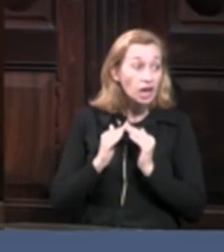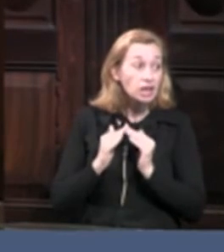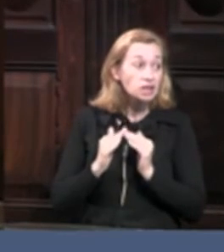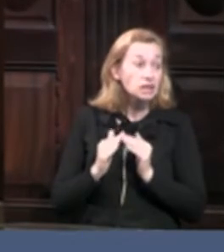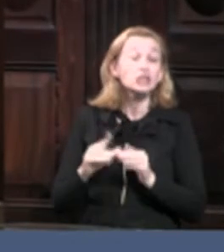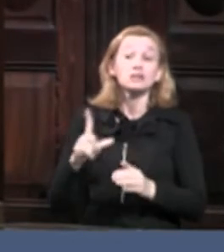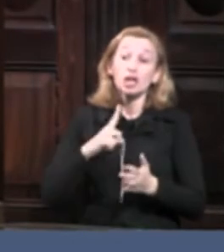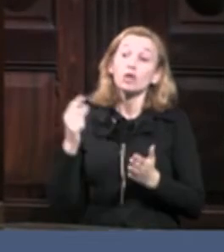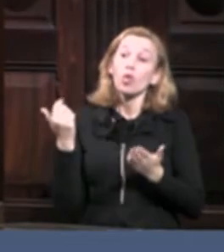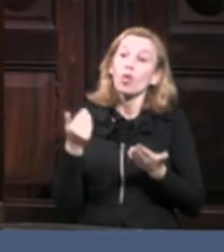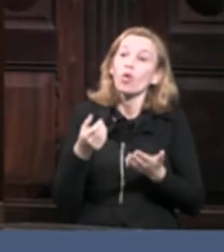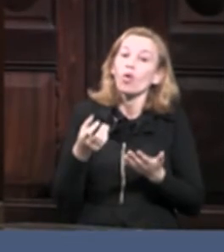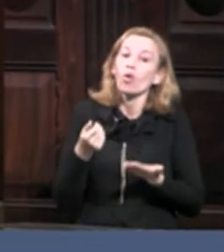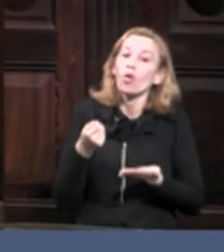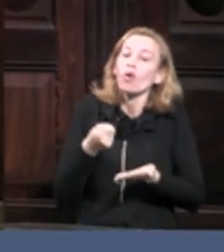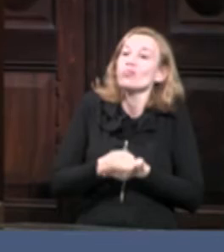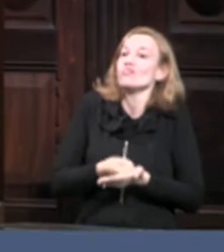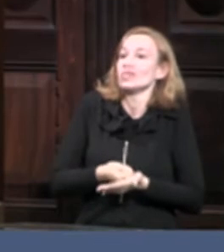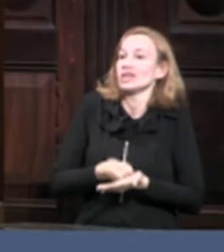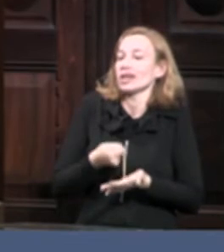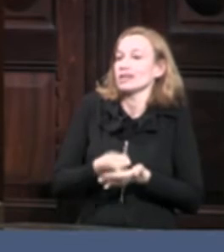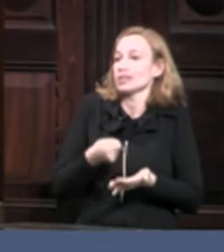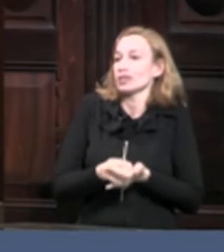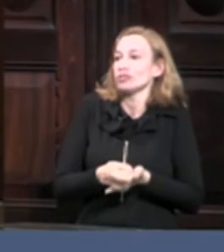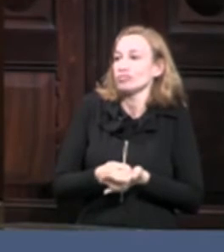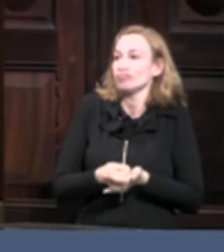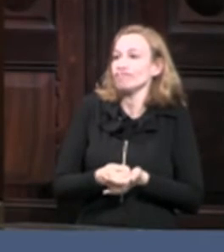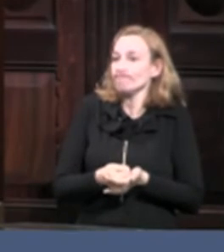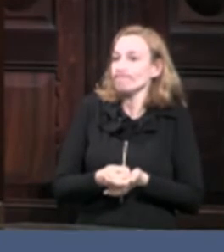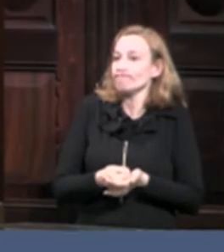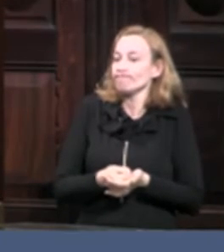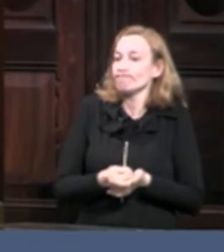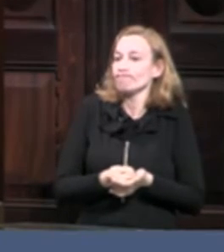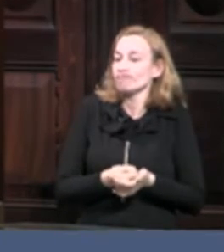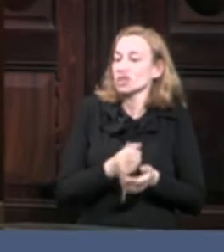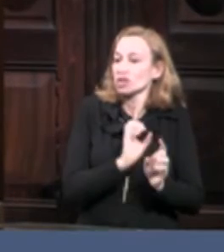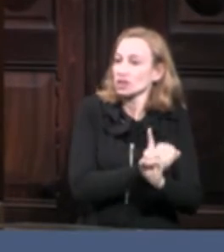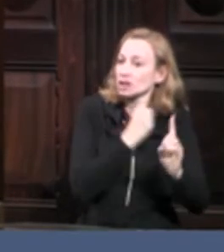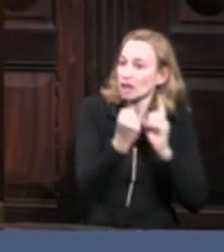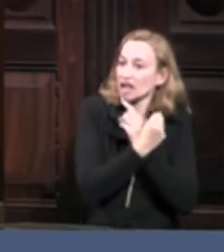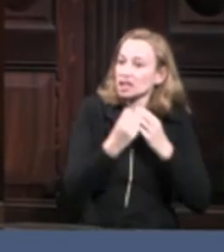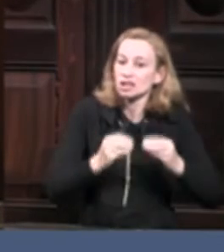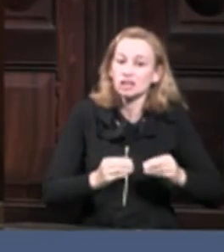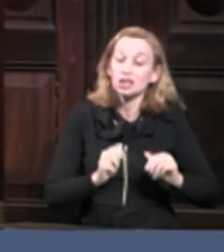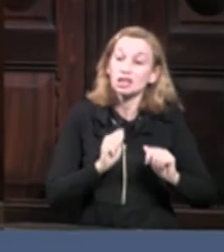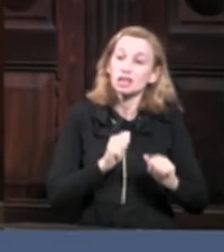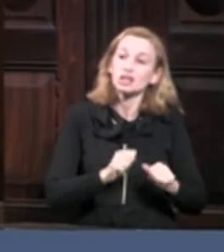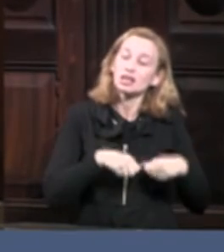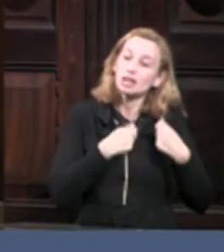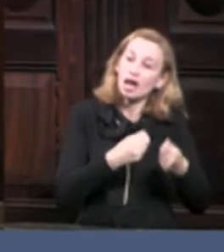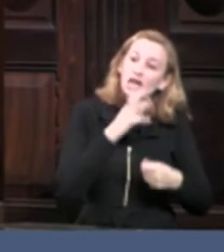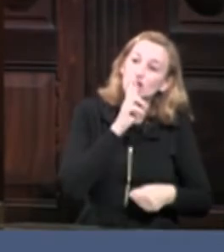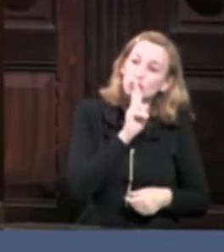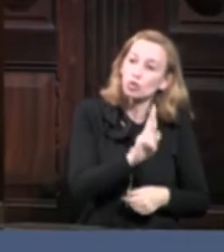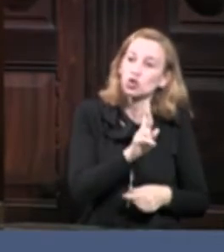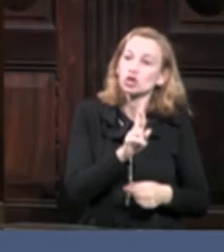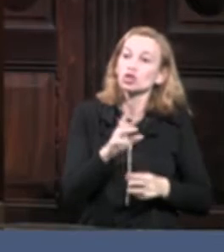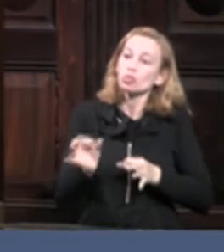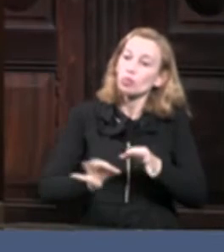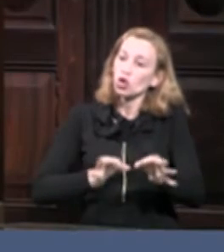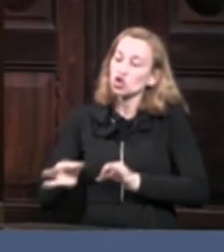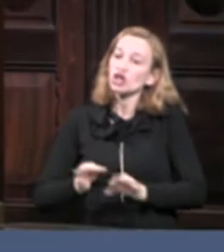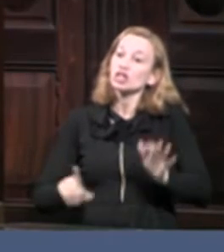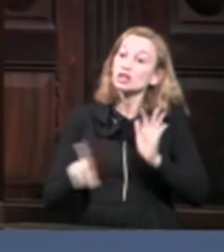uma obrigação moral com a sociedade de dar respostas na aprovação de projetos de lei